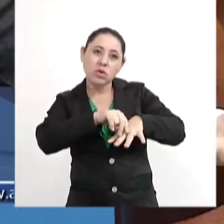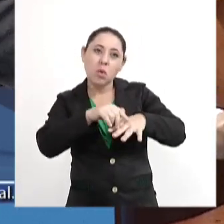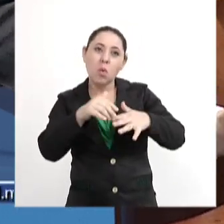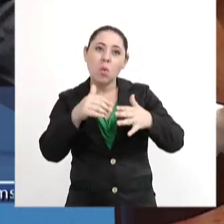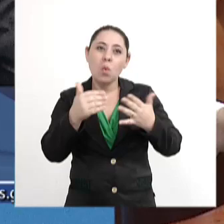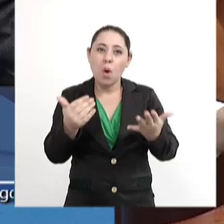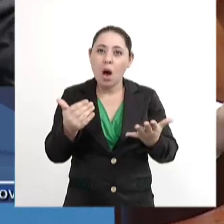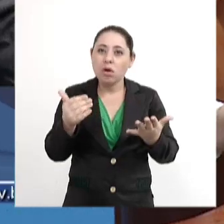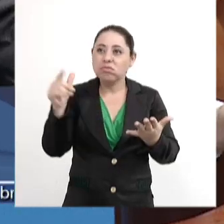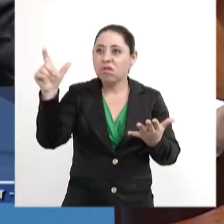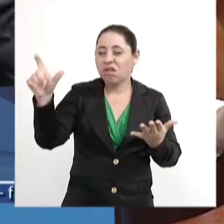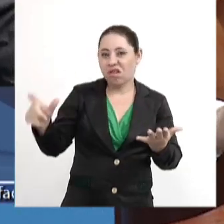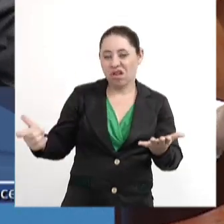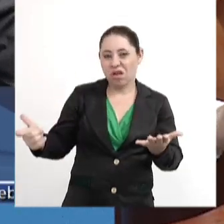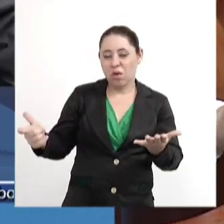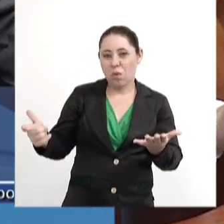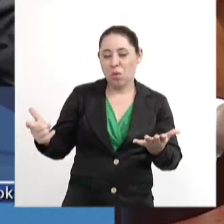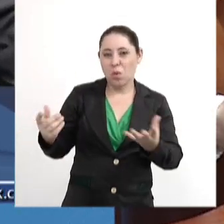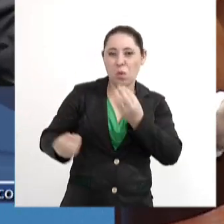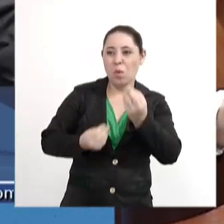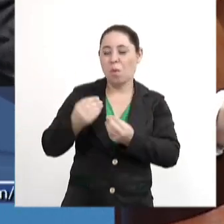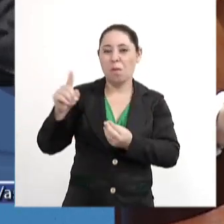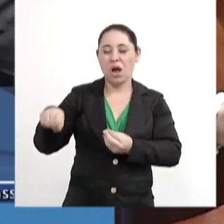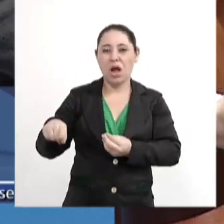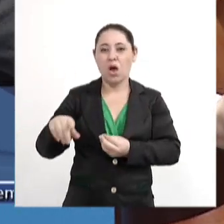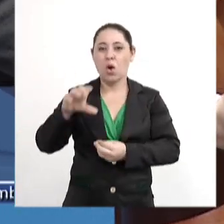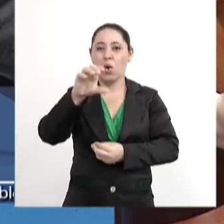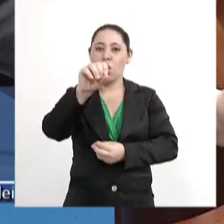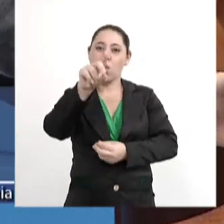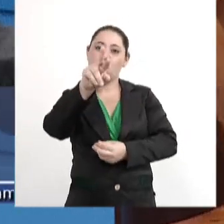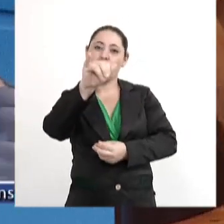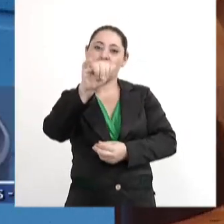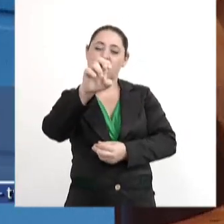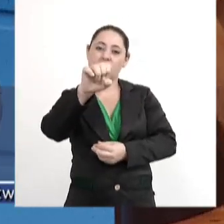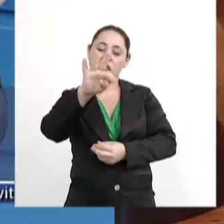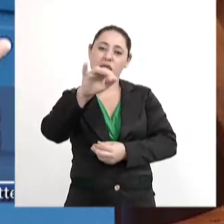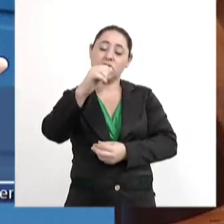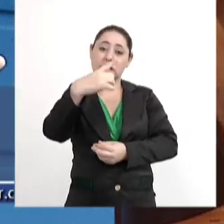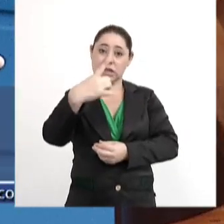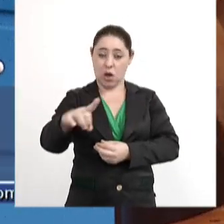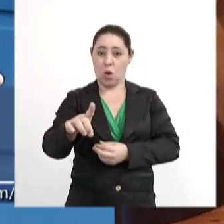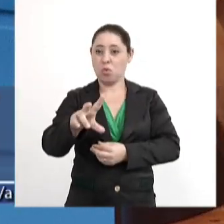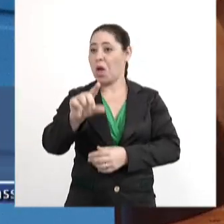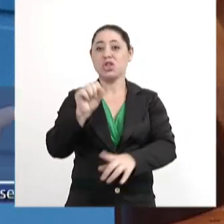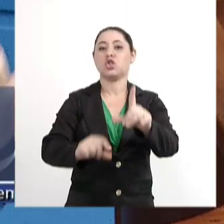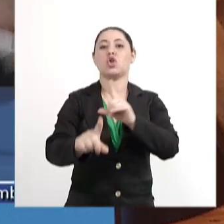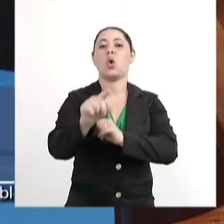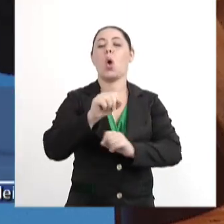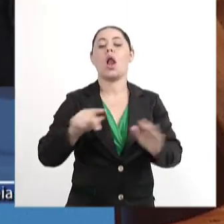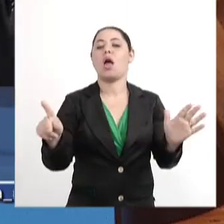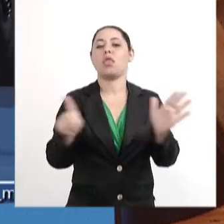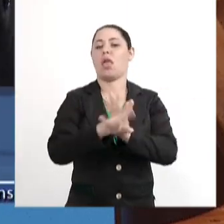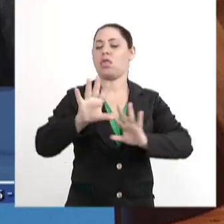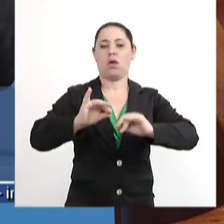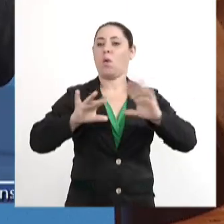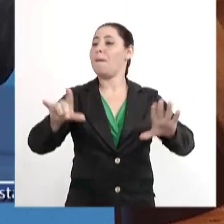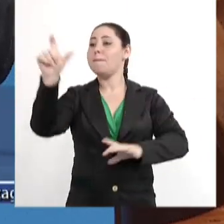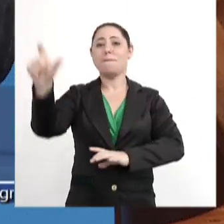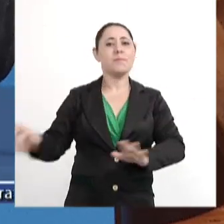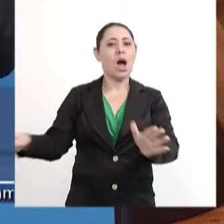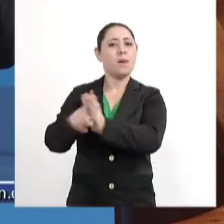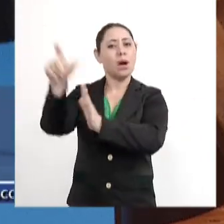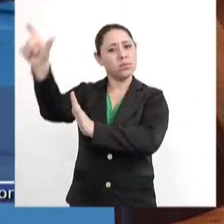a orientação sexual dele. Não é uma escolha, é uma orientação de caráter